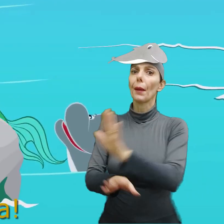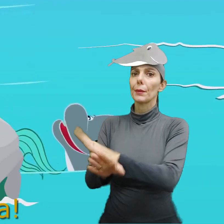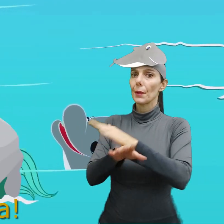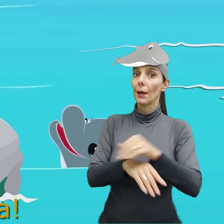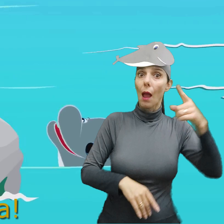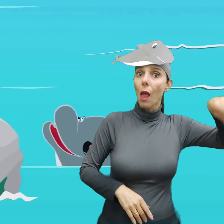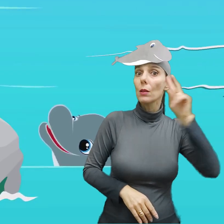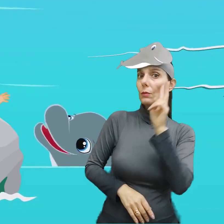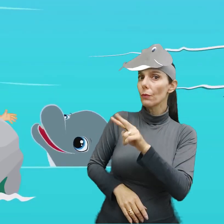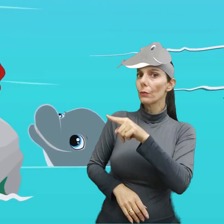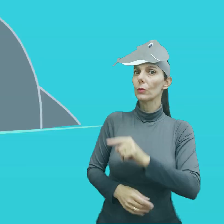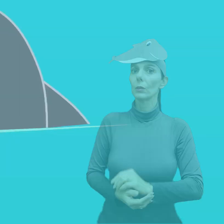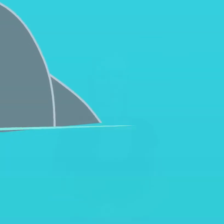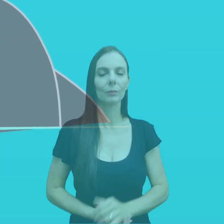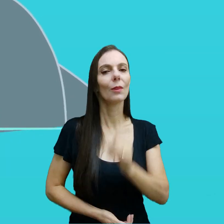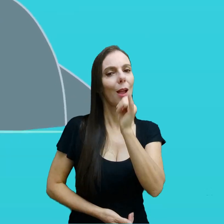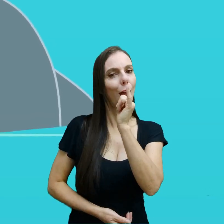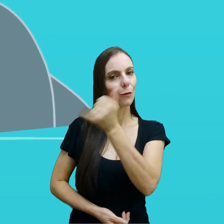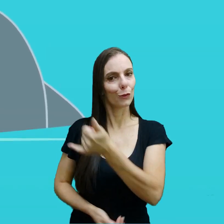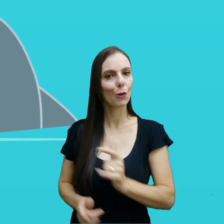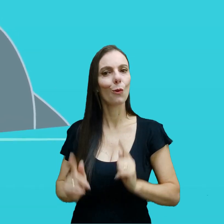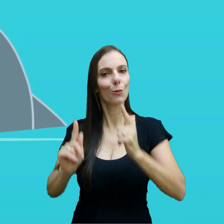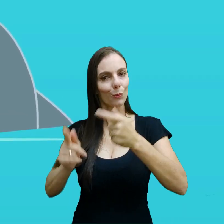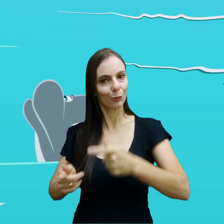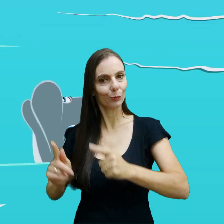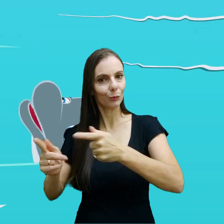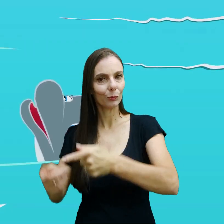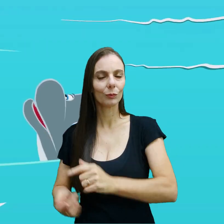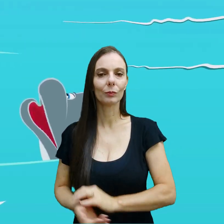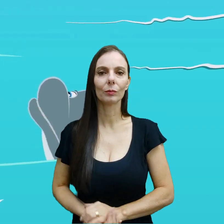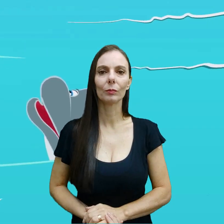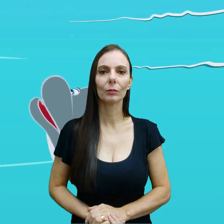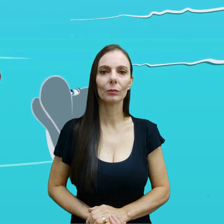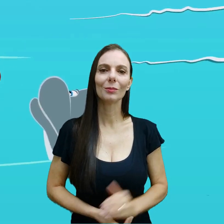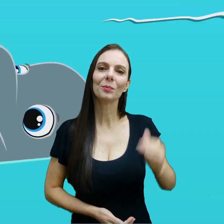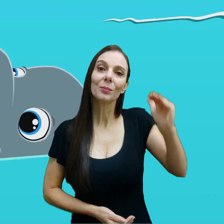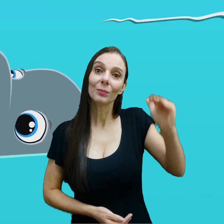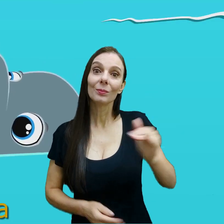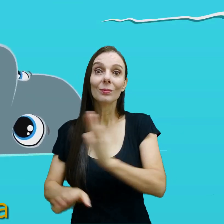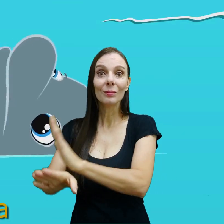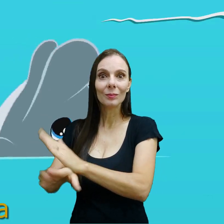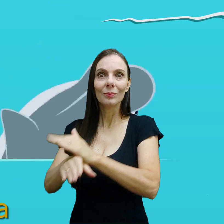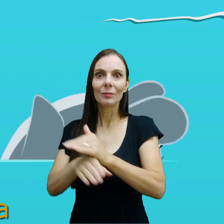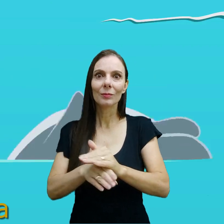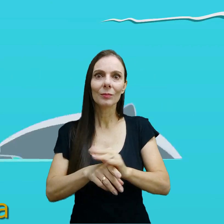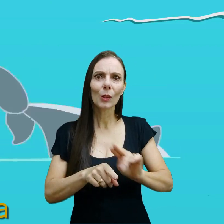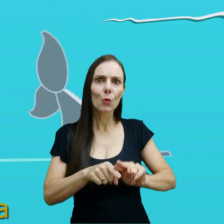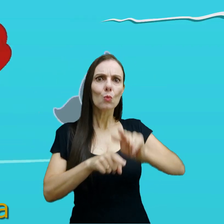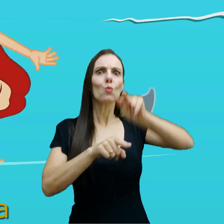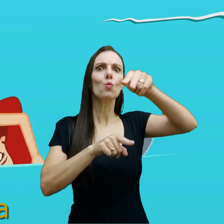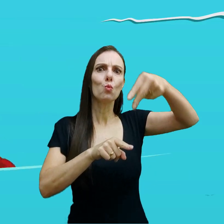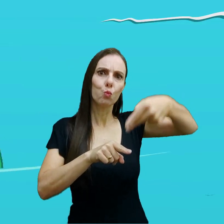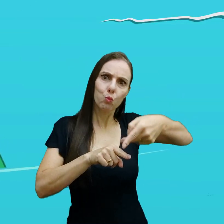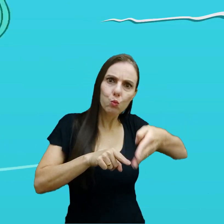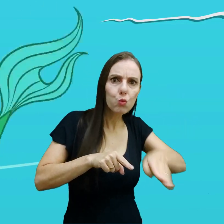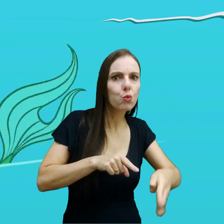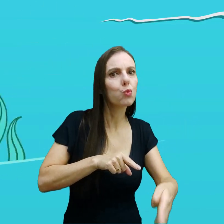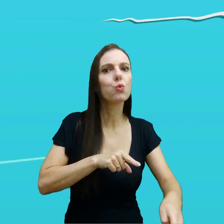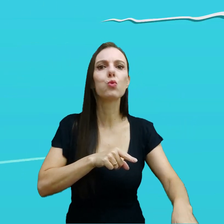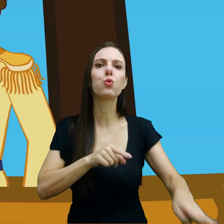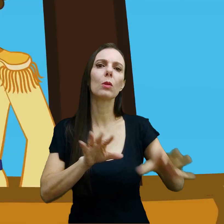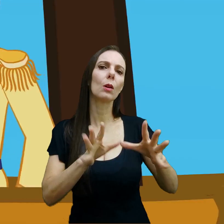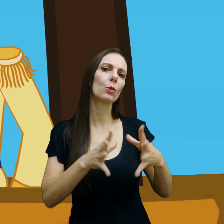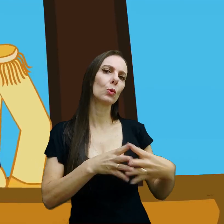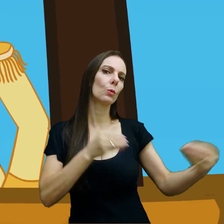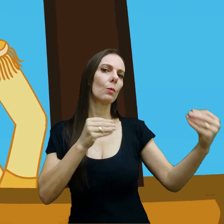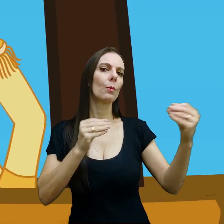Cuidado, pequena sereia, eles vão te ver, avisou o golfinho. A pequena sereia saltou de volta na água e